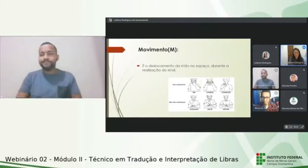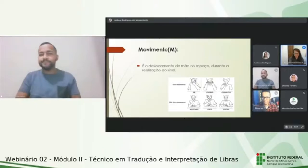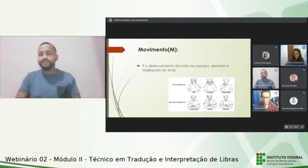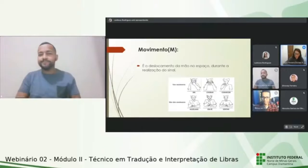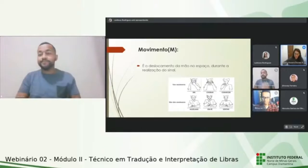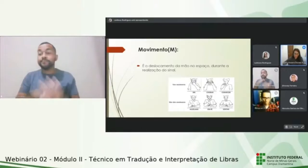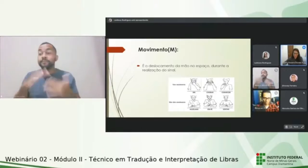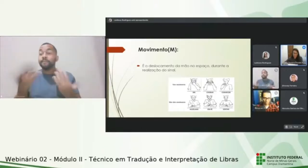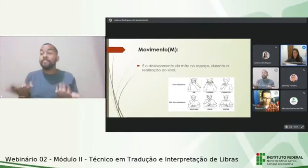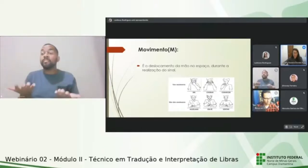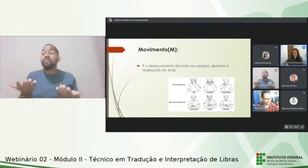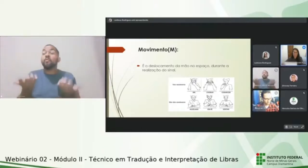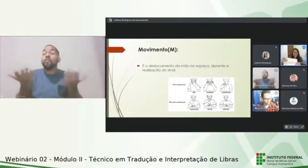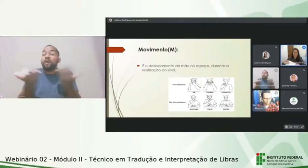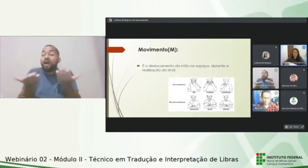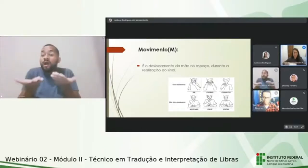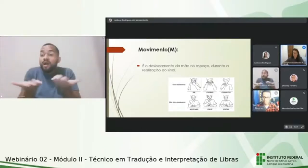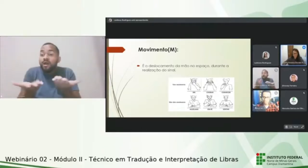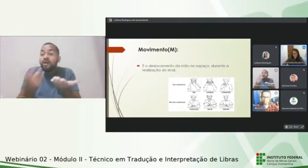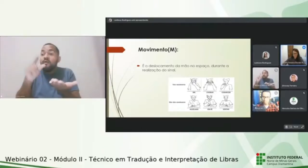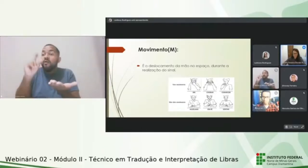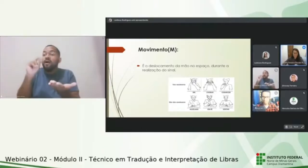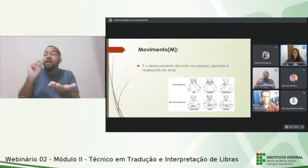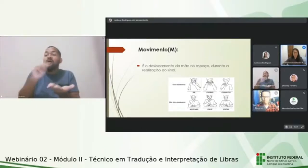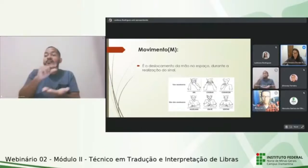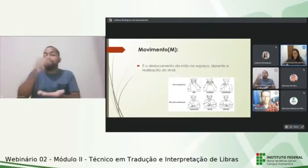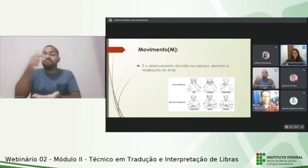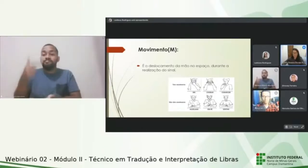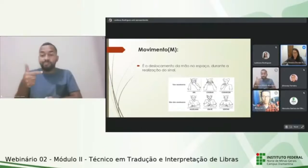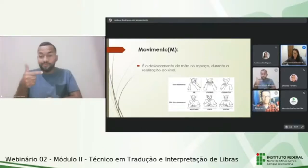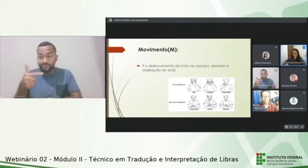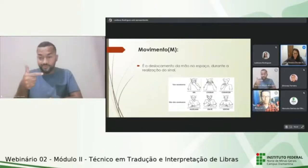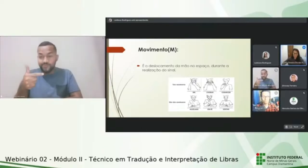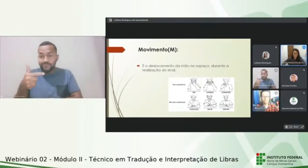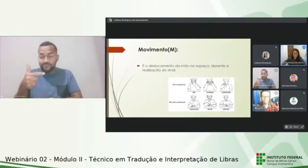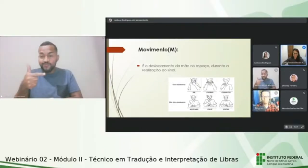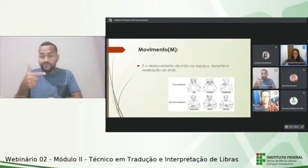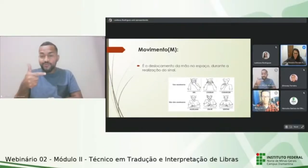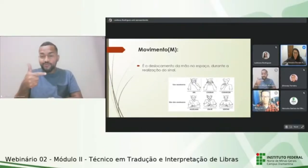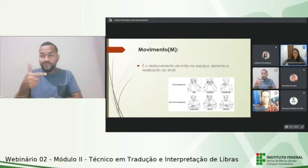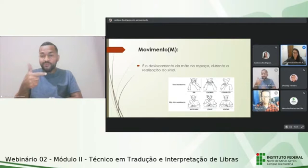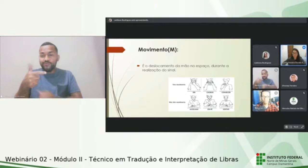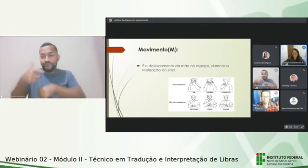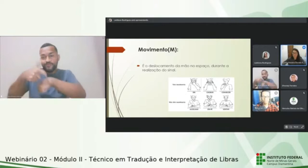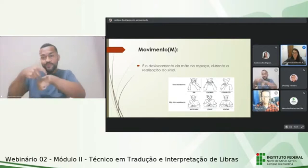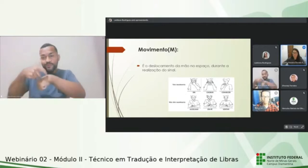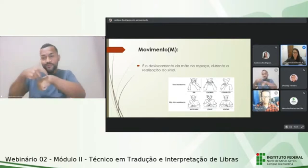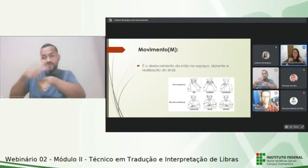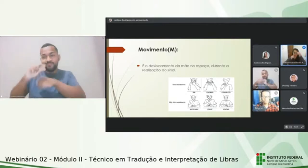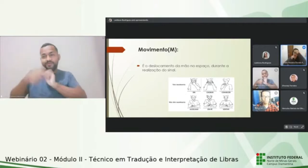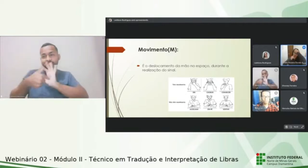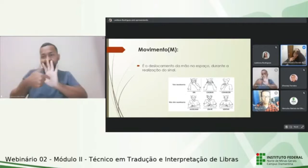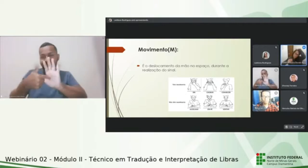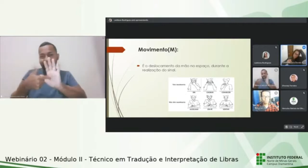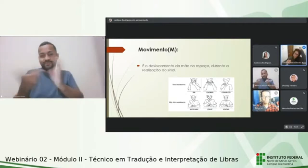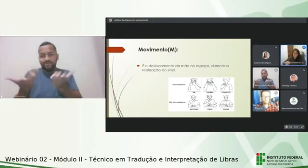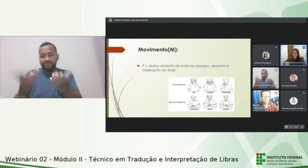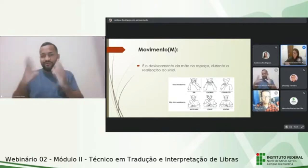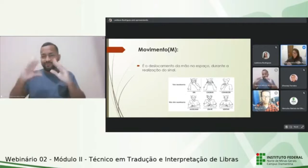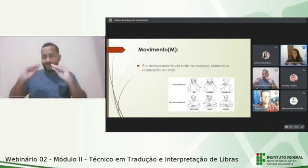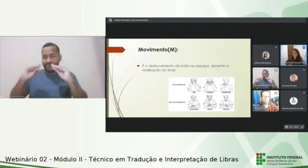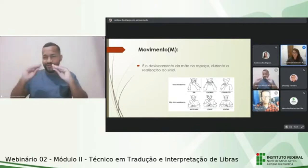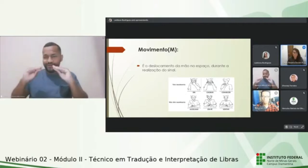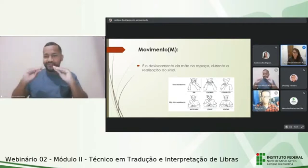Pessoal, então agora nós vamos passar para a nossa segunda apresentação da noite, né? Vamos passar para o nosso